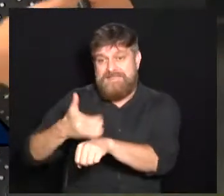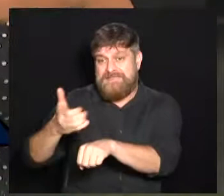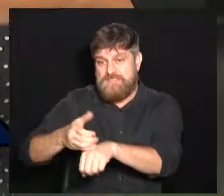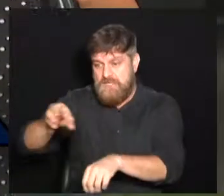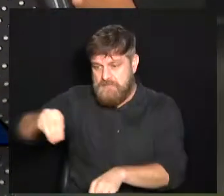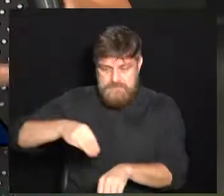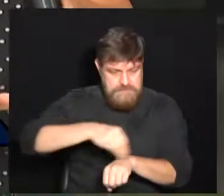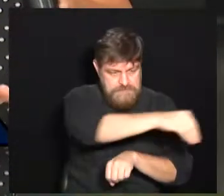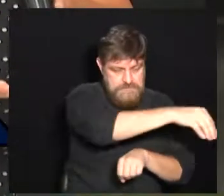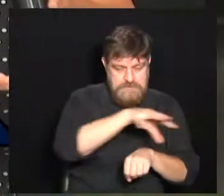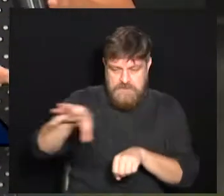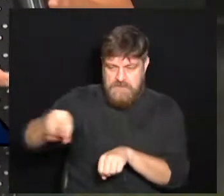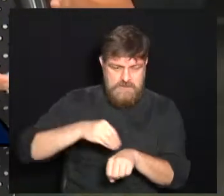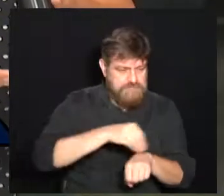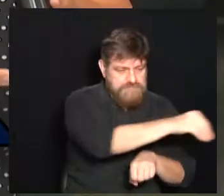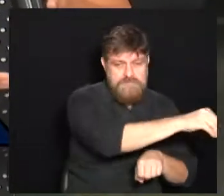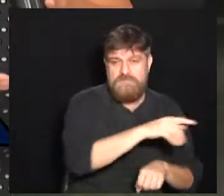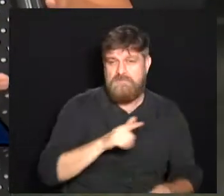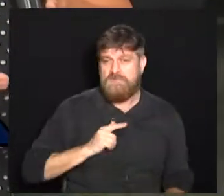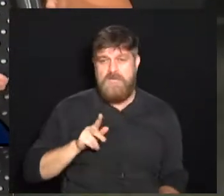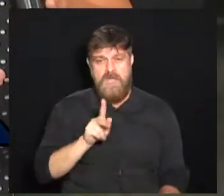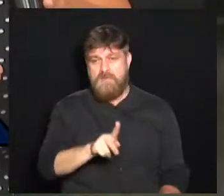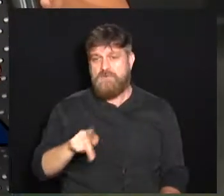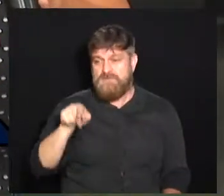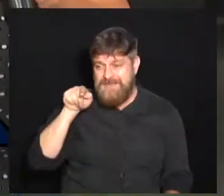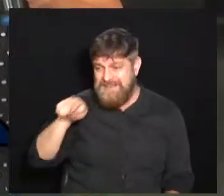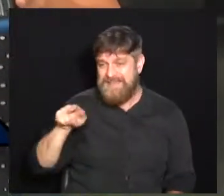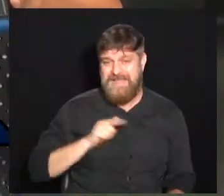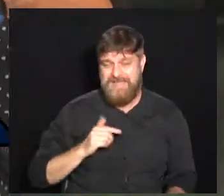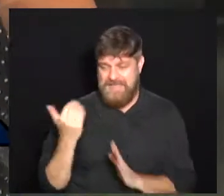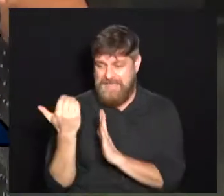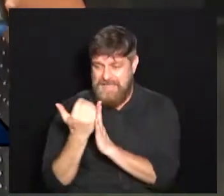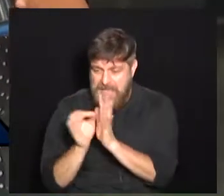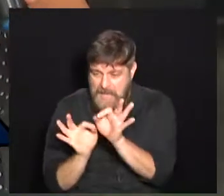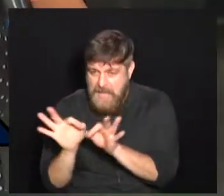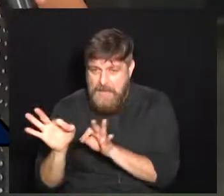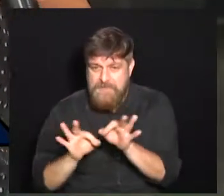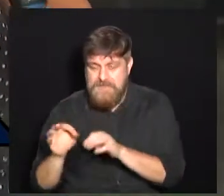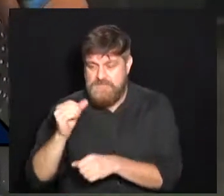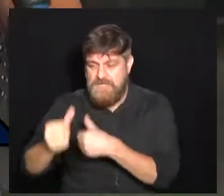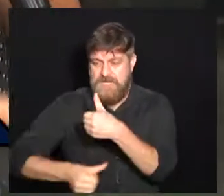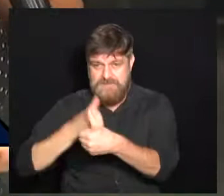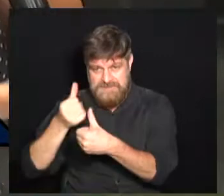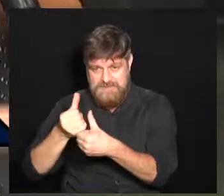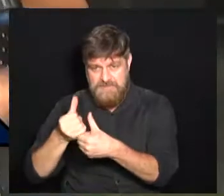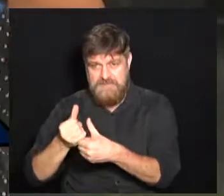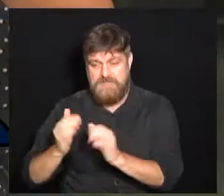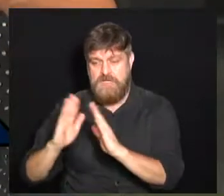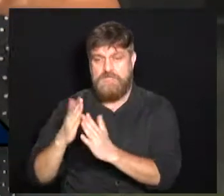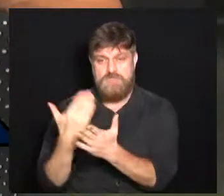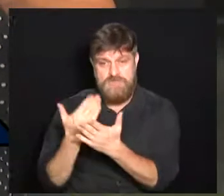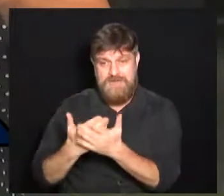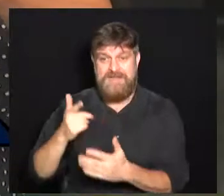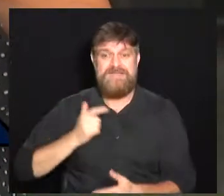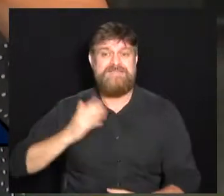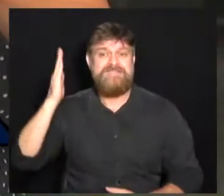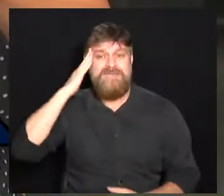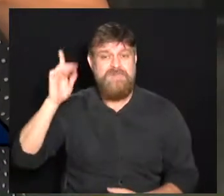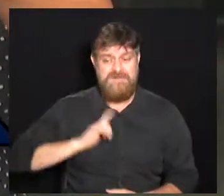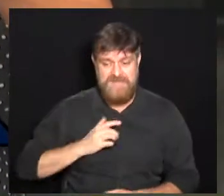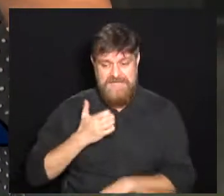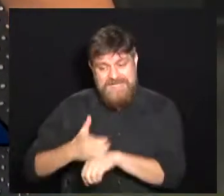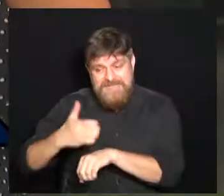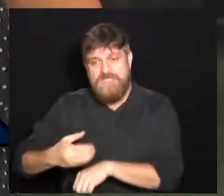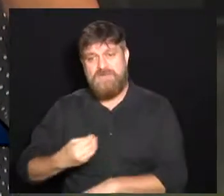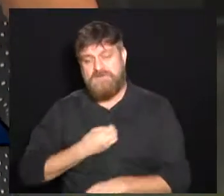tem professores que planejaram o seu semestre em outras escolas, contando com